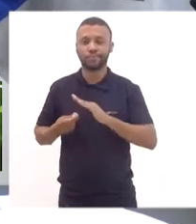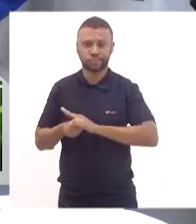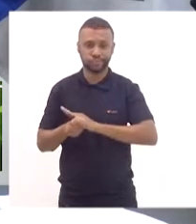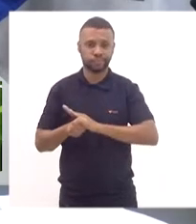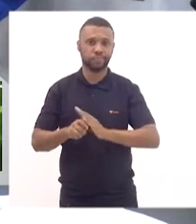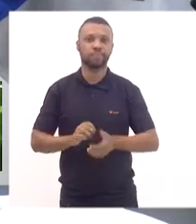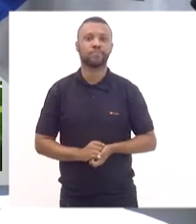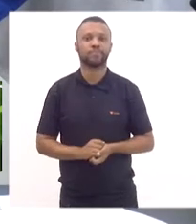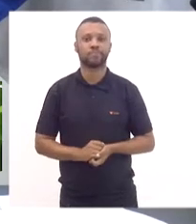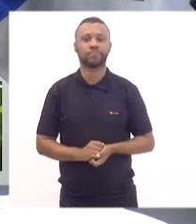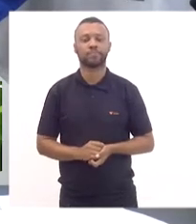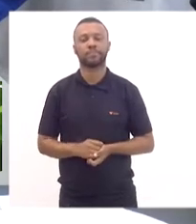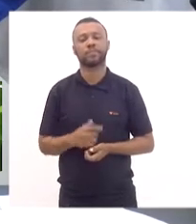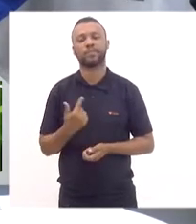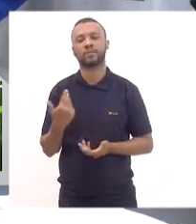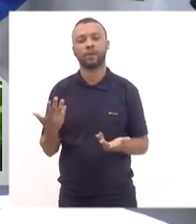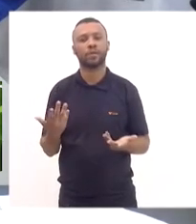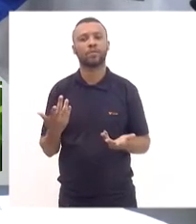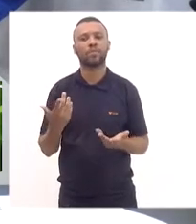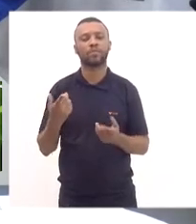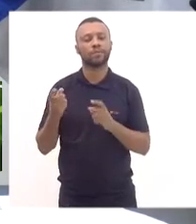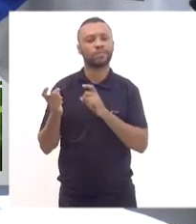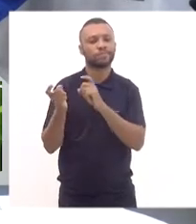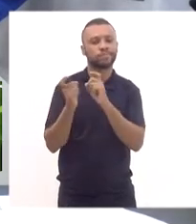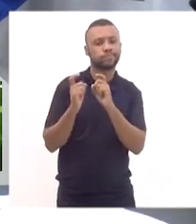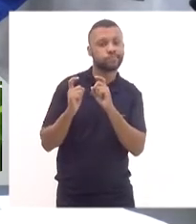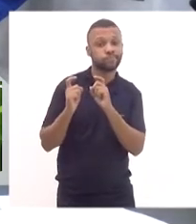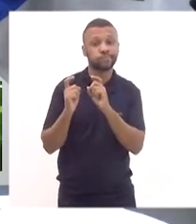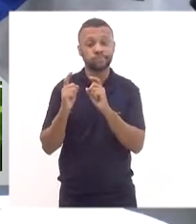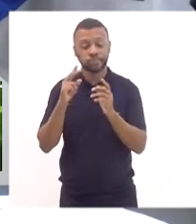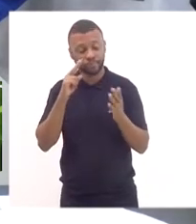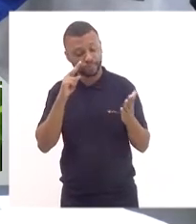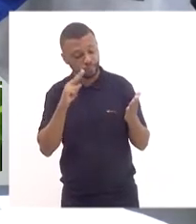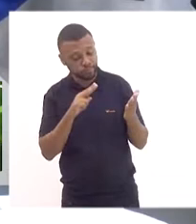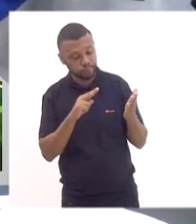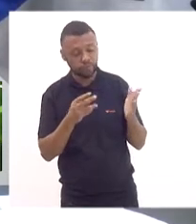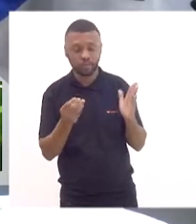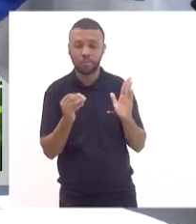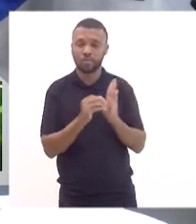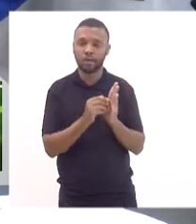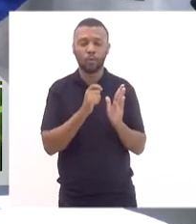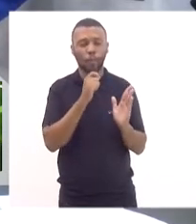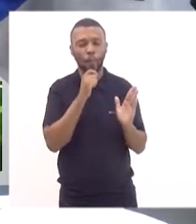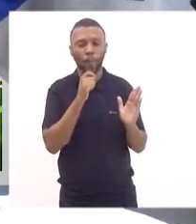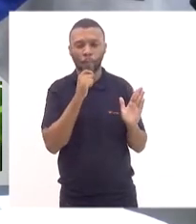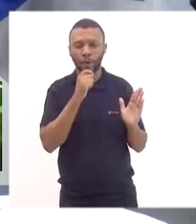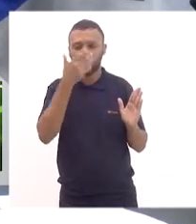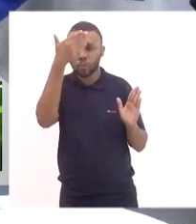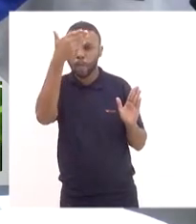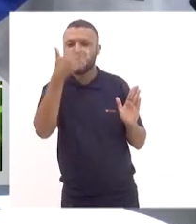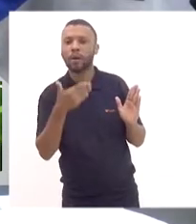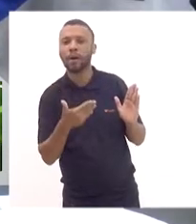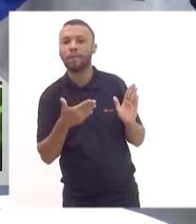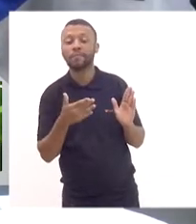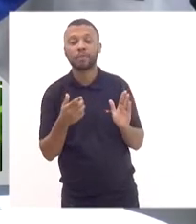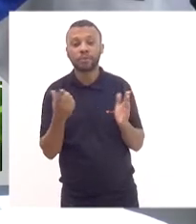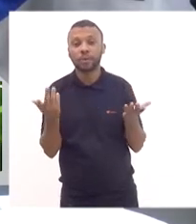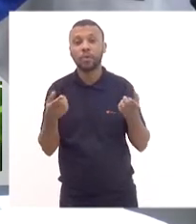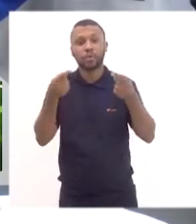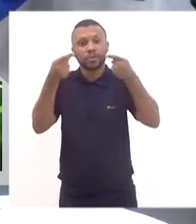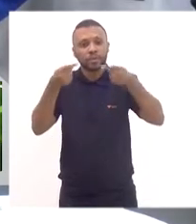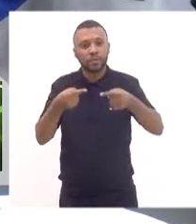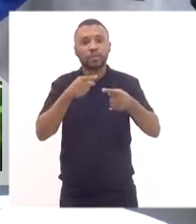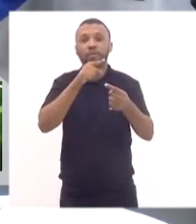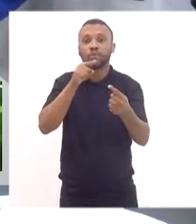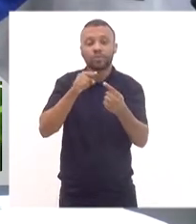E eu estou indo aí, mas não consta, né? Por hora não consta. O desafio é fazer isso, o desafio